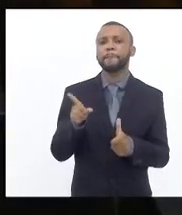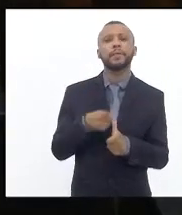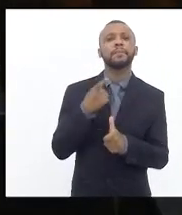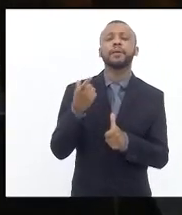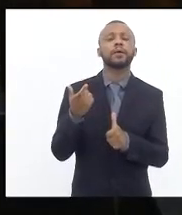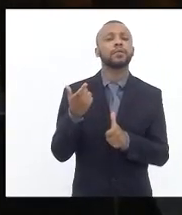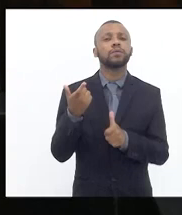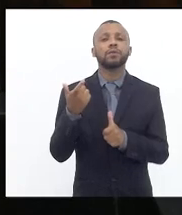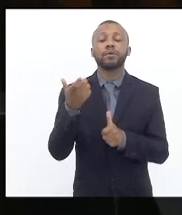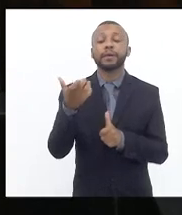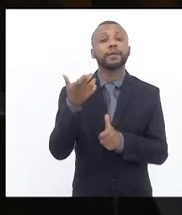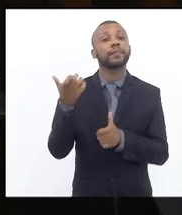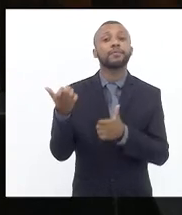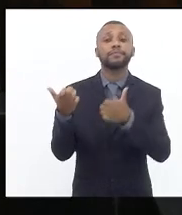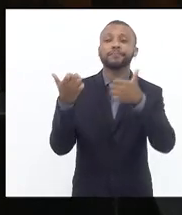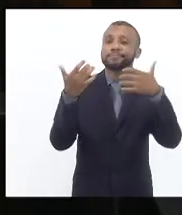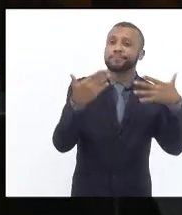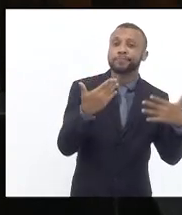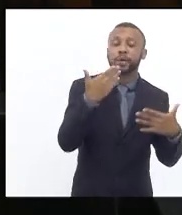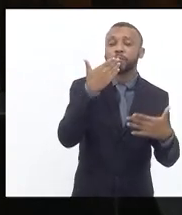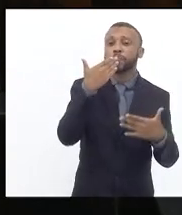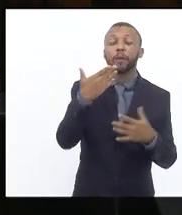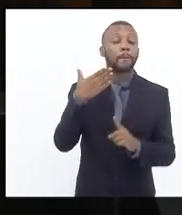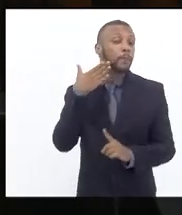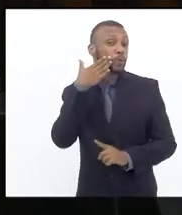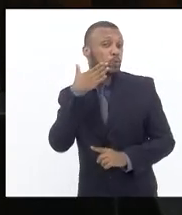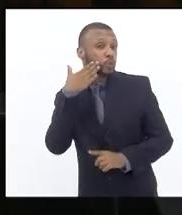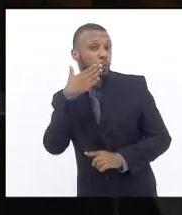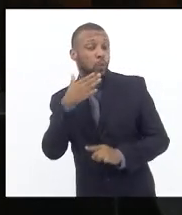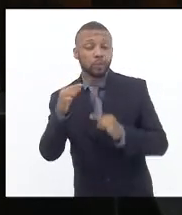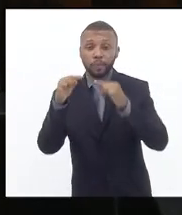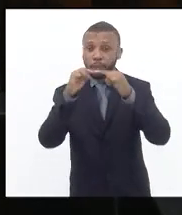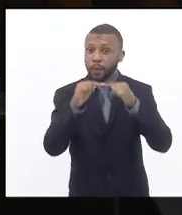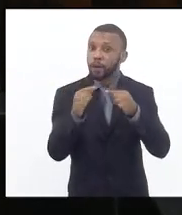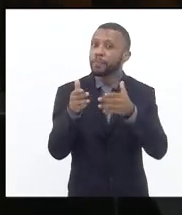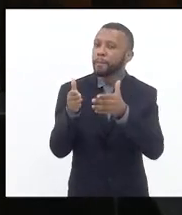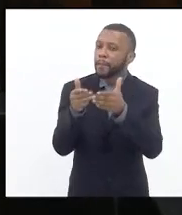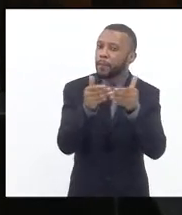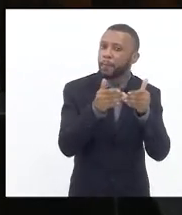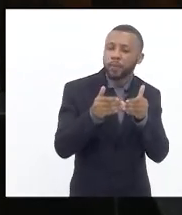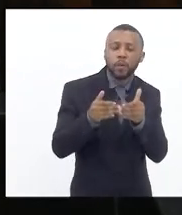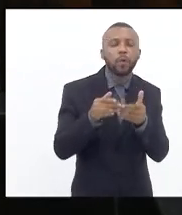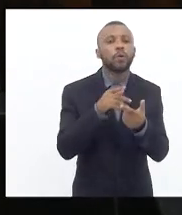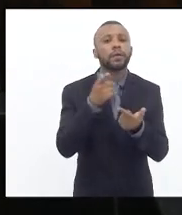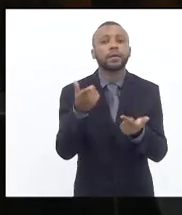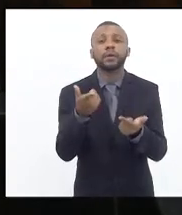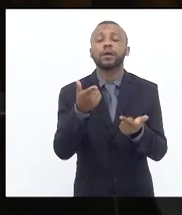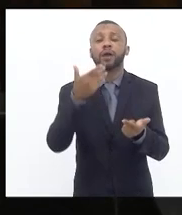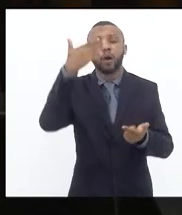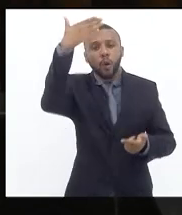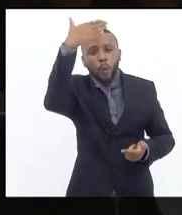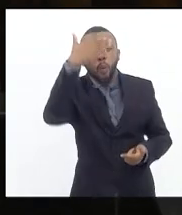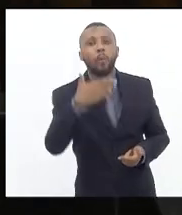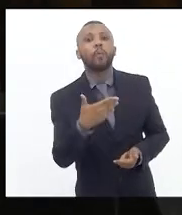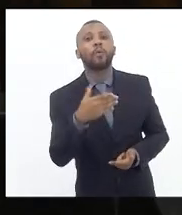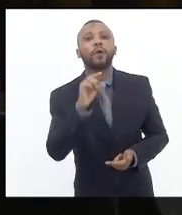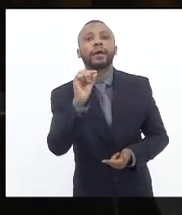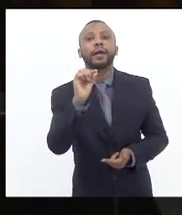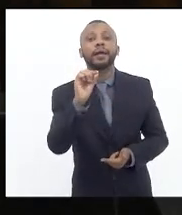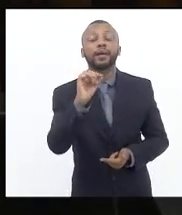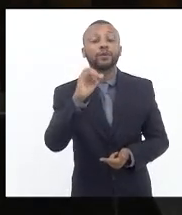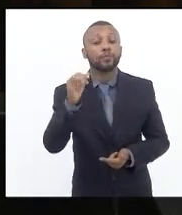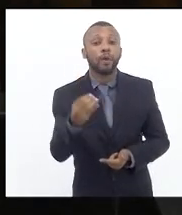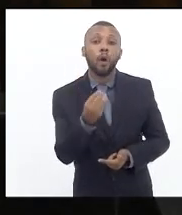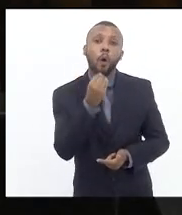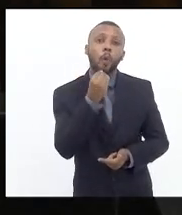a minha fala consiste numa pelo numa constatação de uma perda